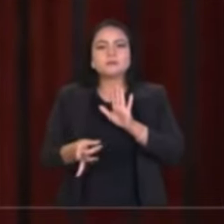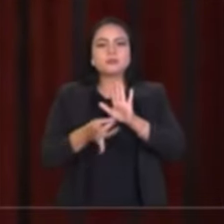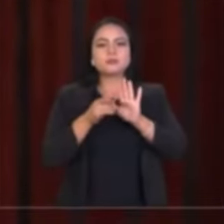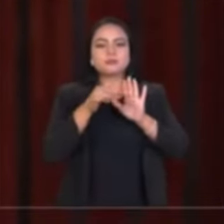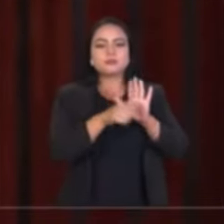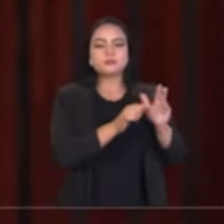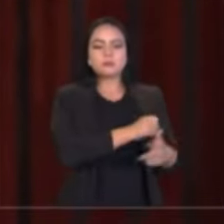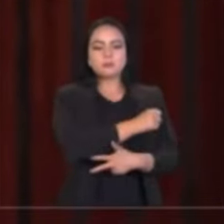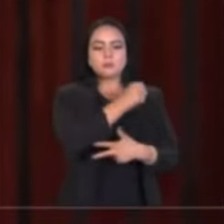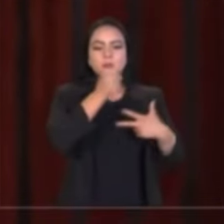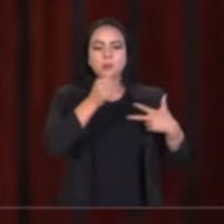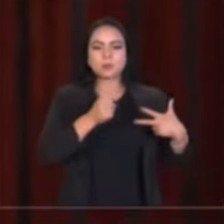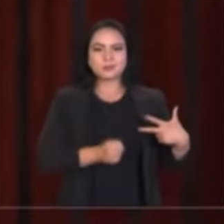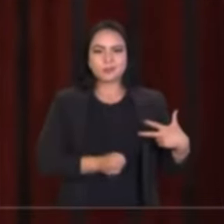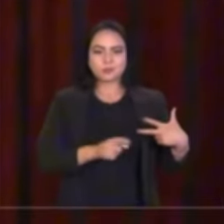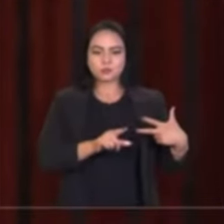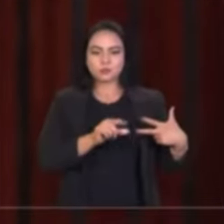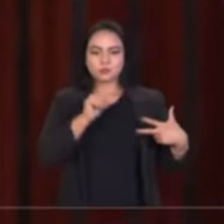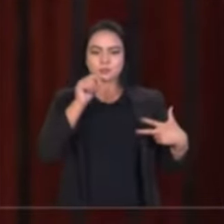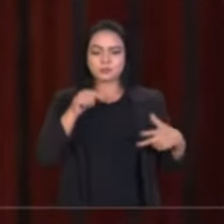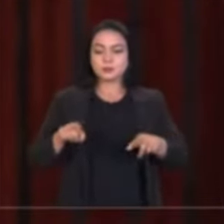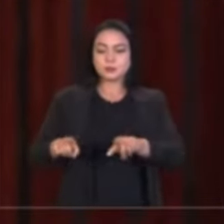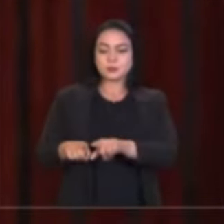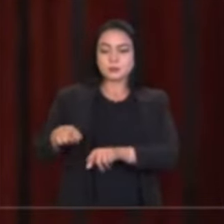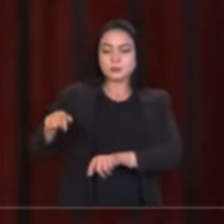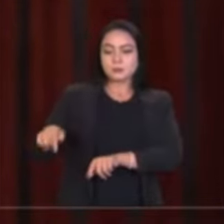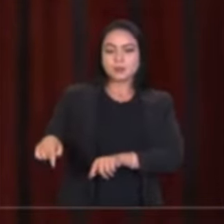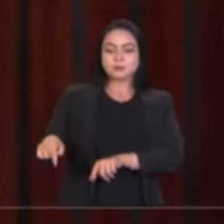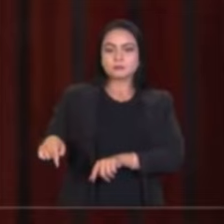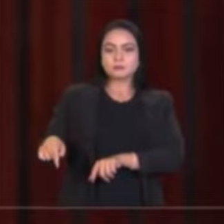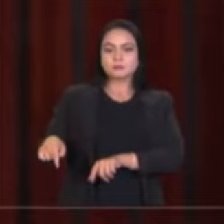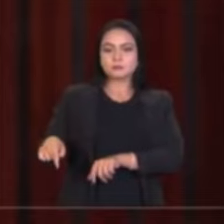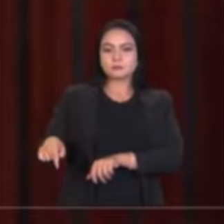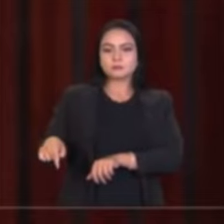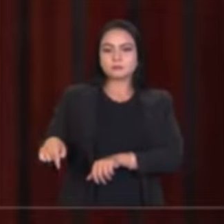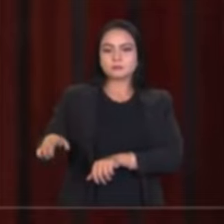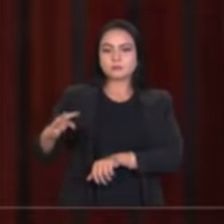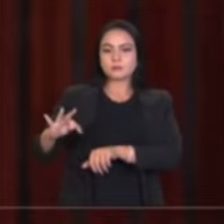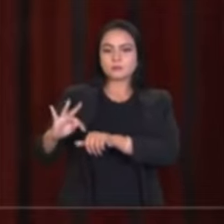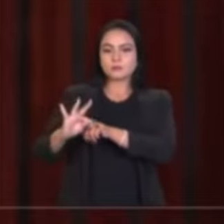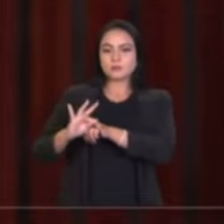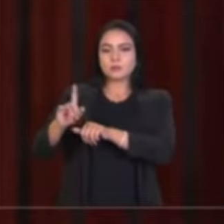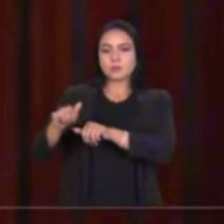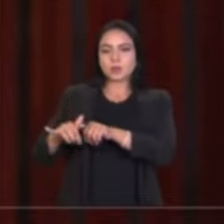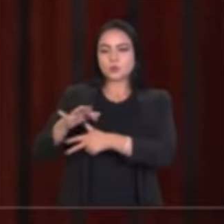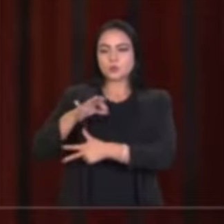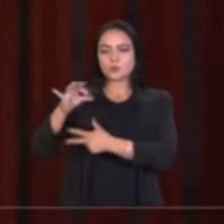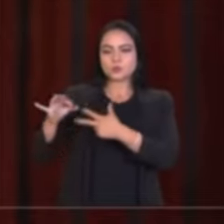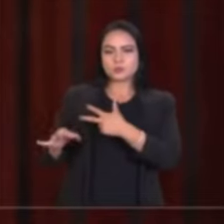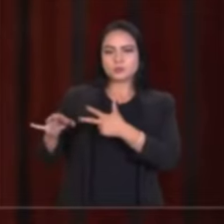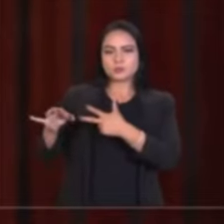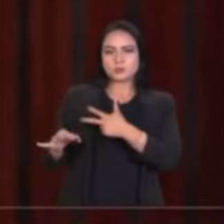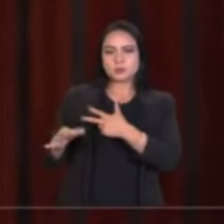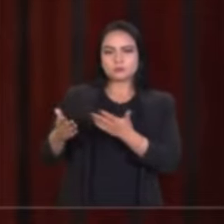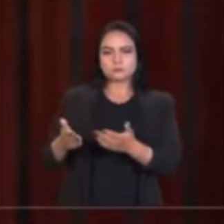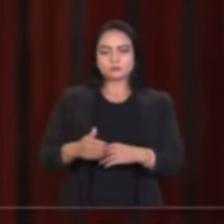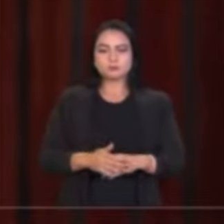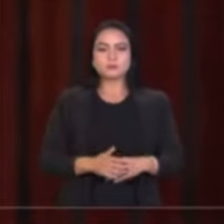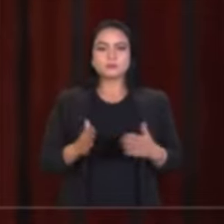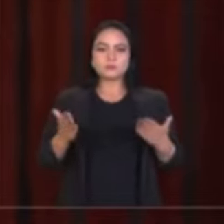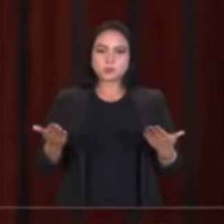dos poderes eleitos quanto do poder técnico, que é o poder judiciário. Então,